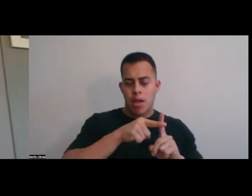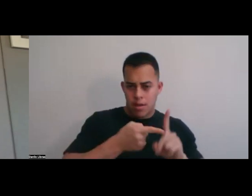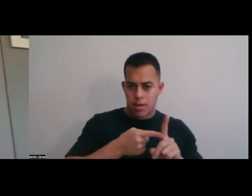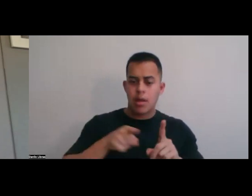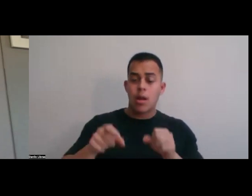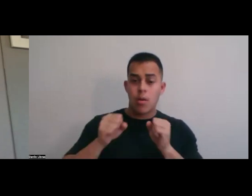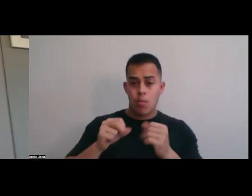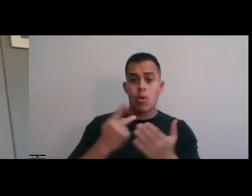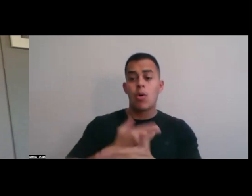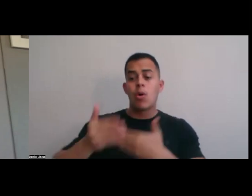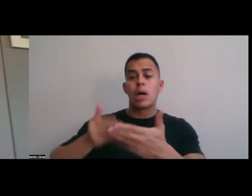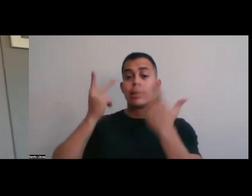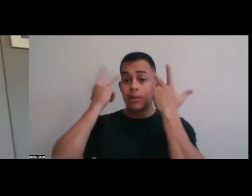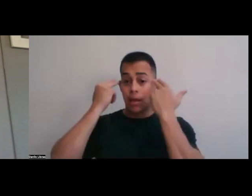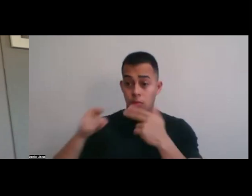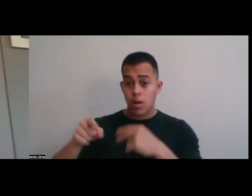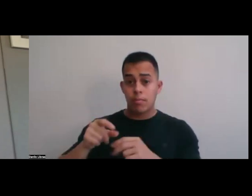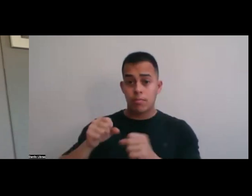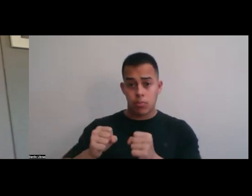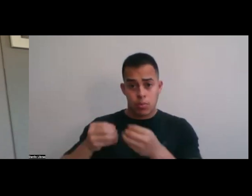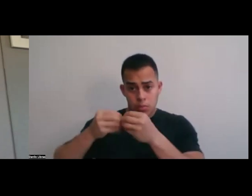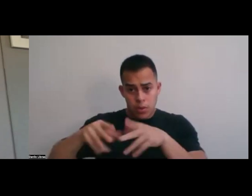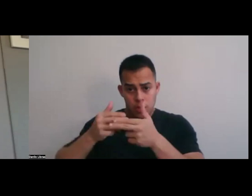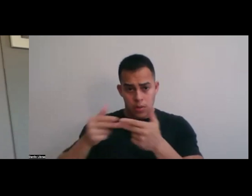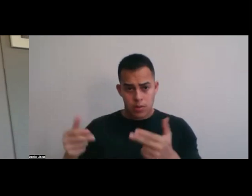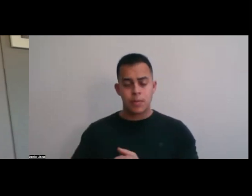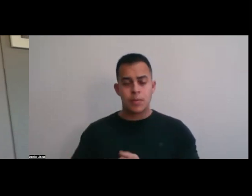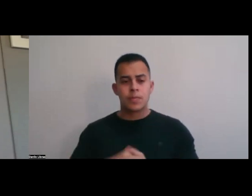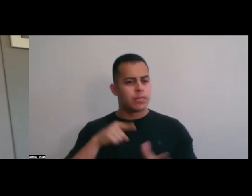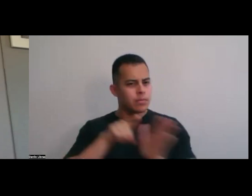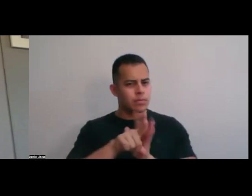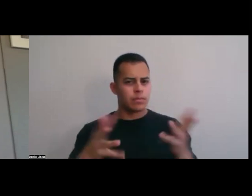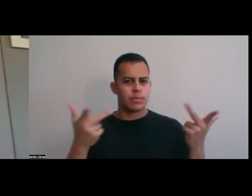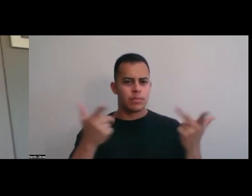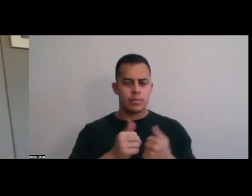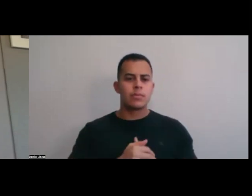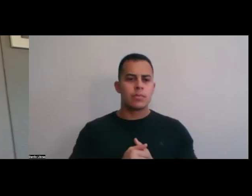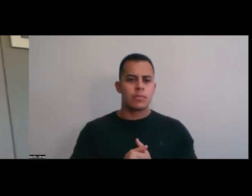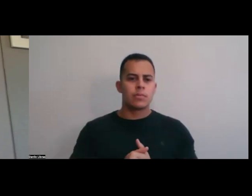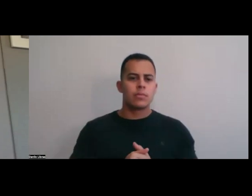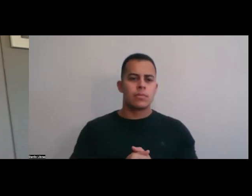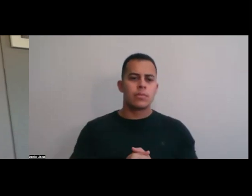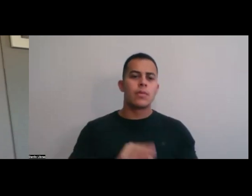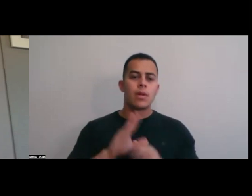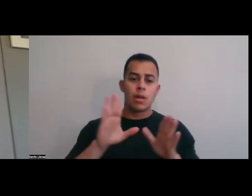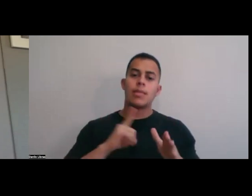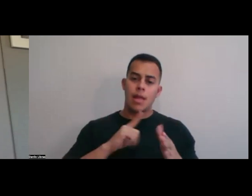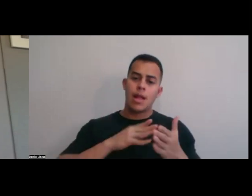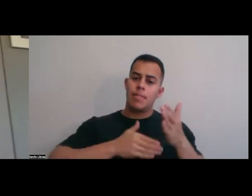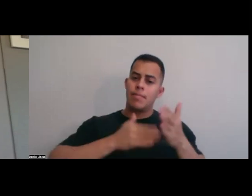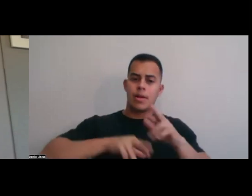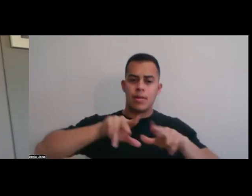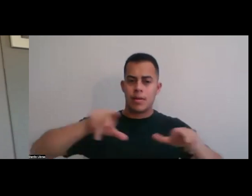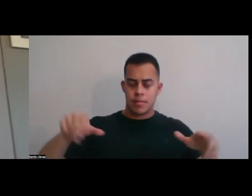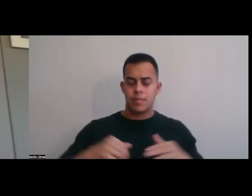ao envelhecimento natural no animal? É excelente a tua pergunta. Eu gostaria muito de fazer isso, mas a gente tem muitas limitações nos nossos